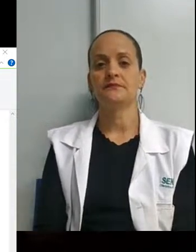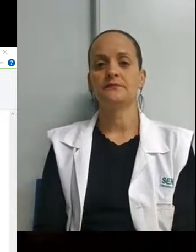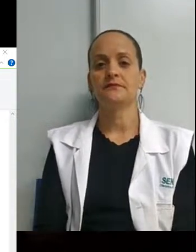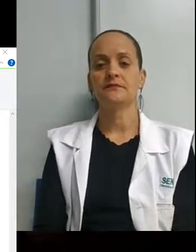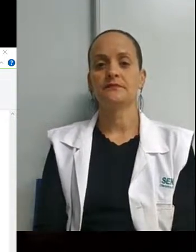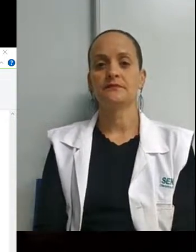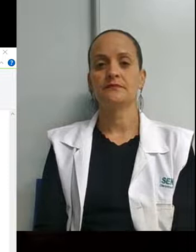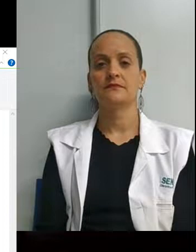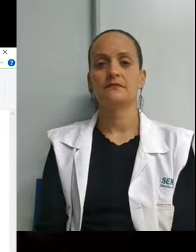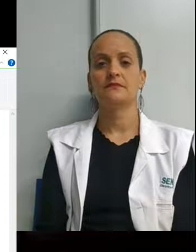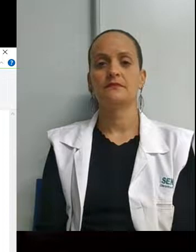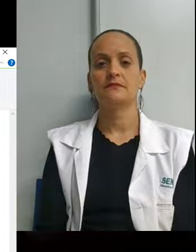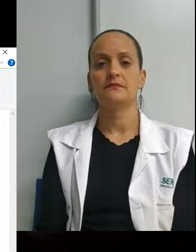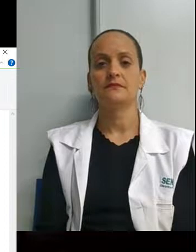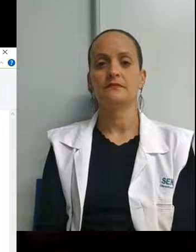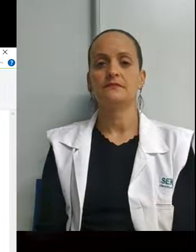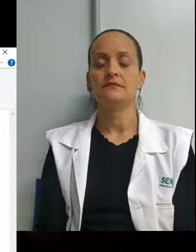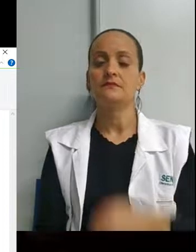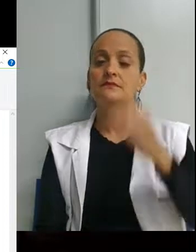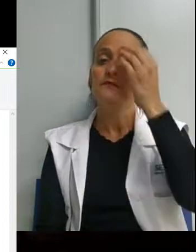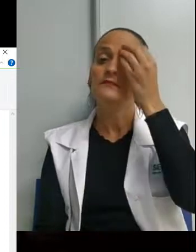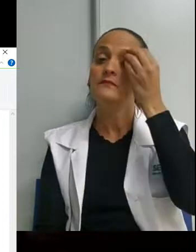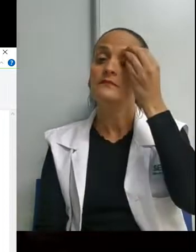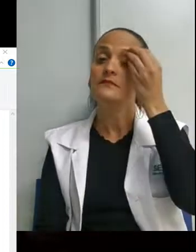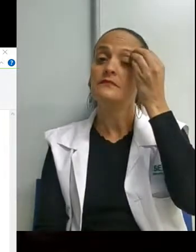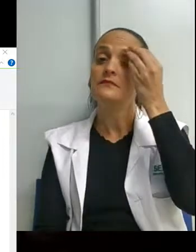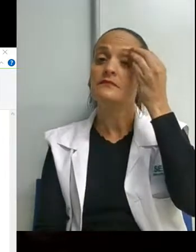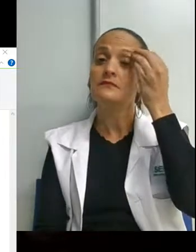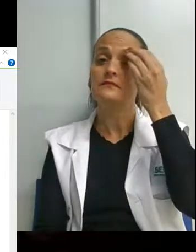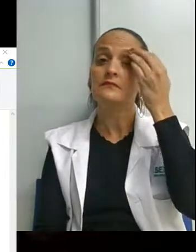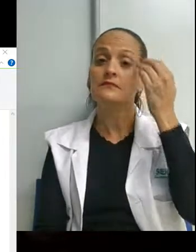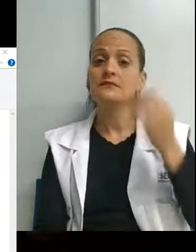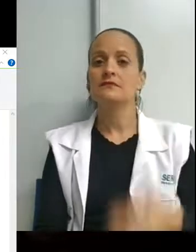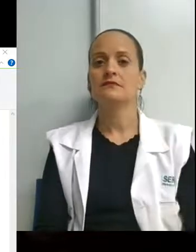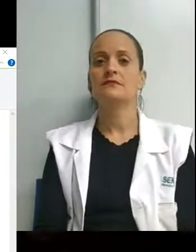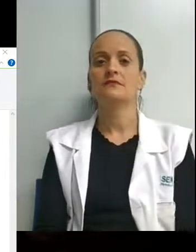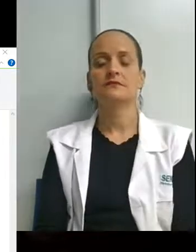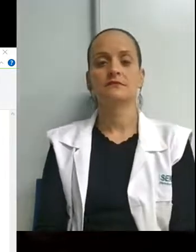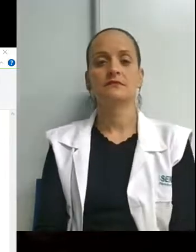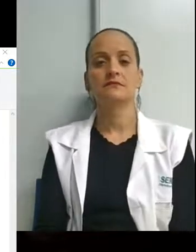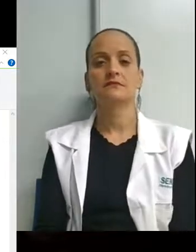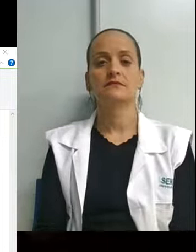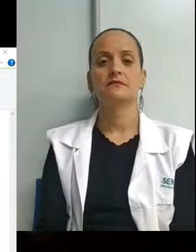Certo? Não, peraí. 20.000